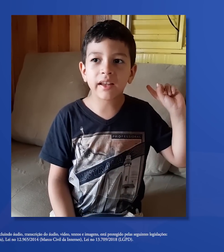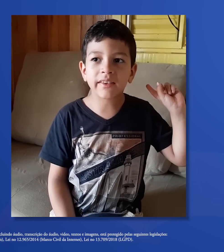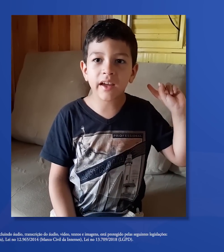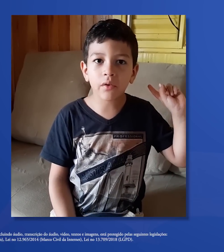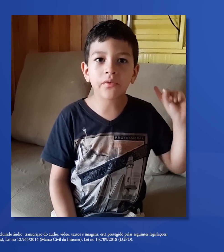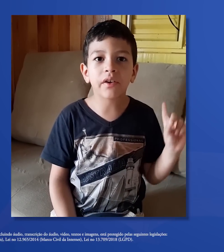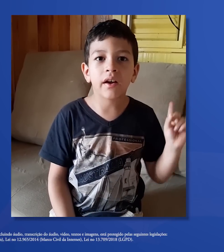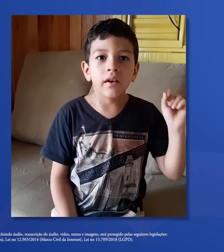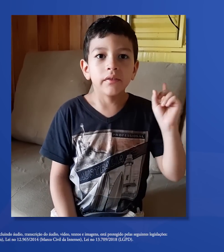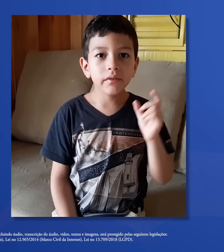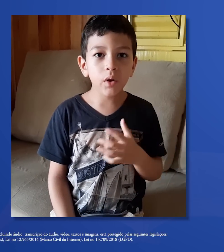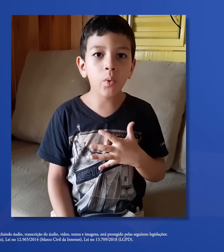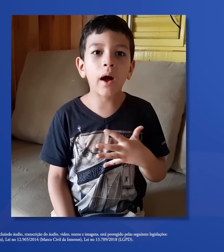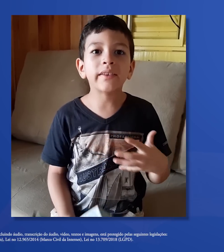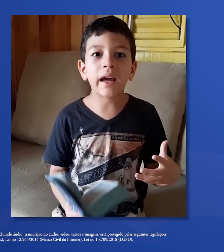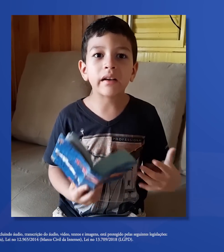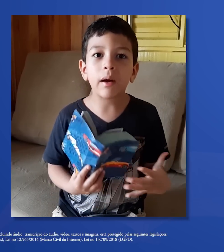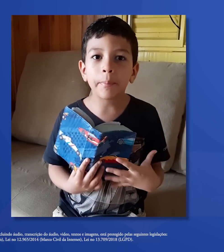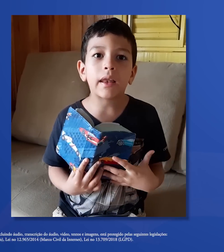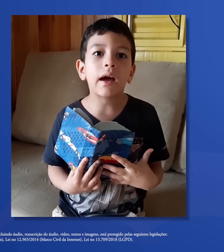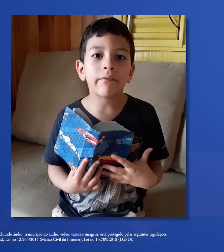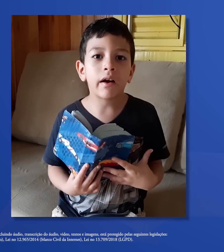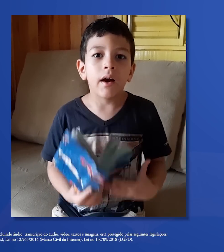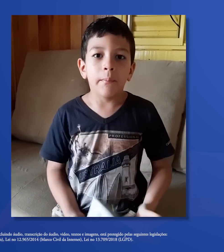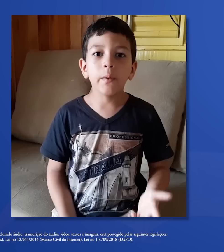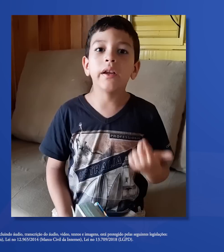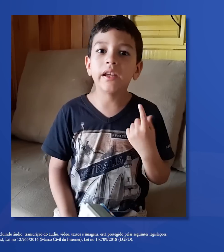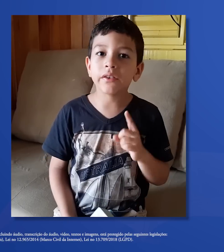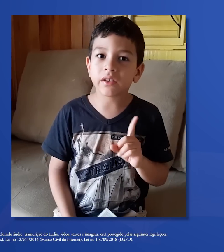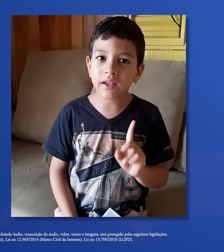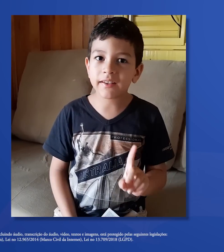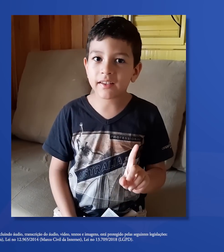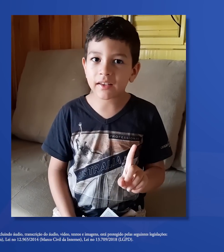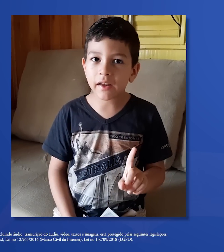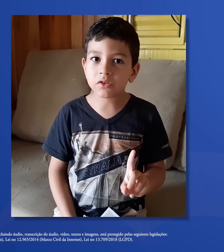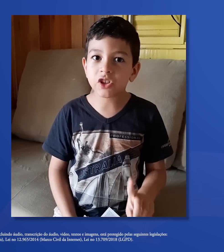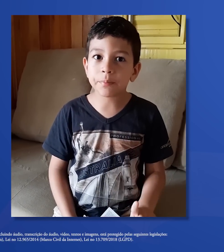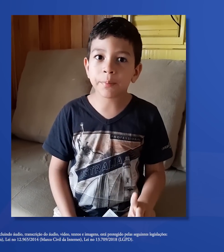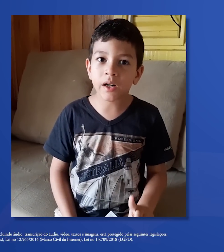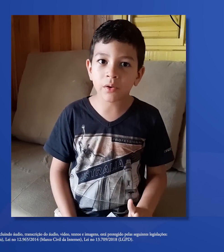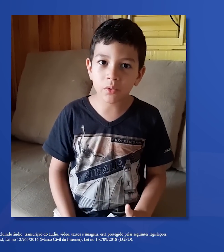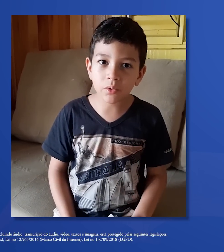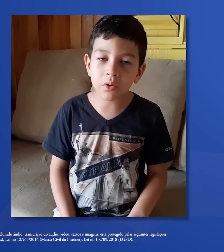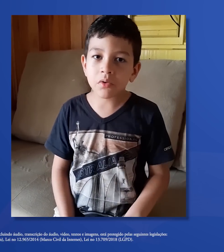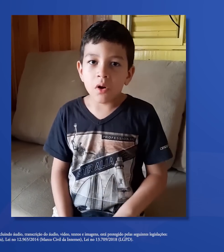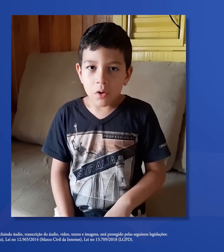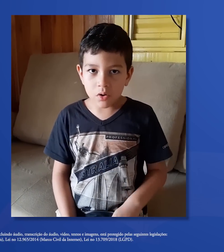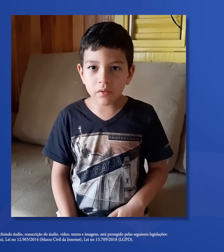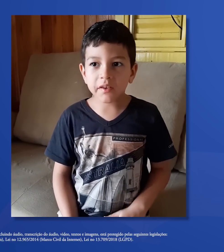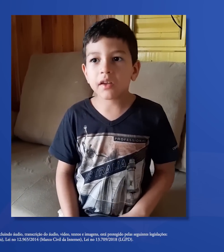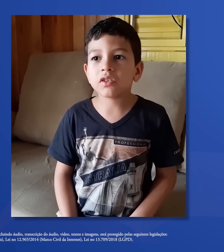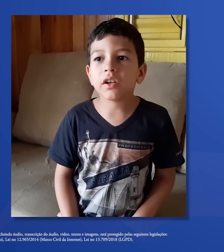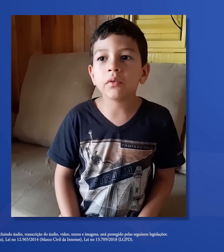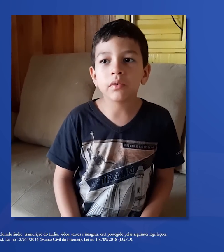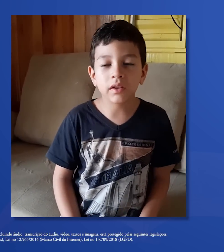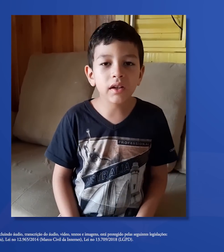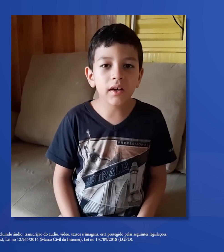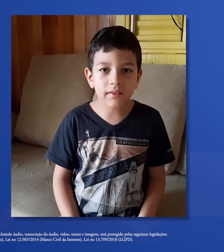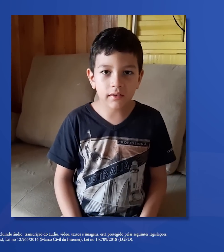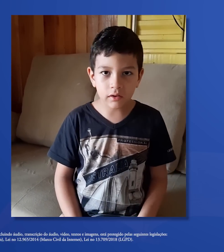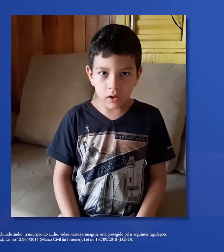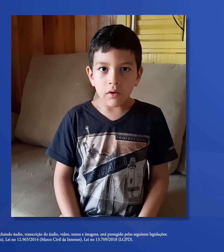de Filadélfia guardaram a palavra? Por isso que eles andaram de branco com o Senhor